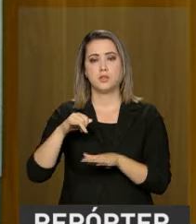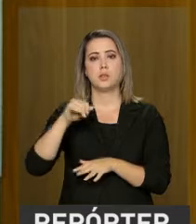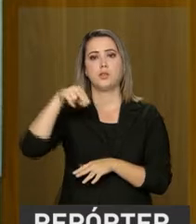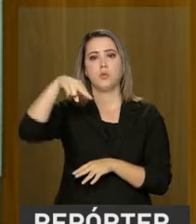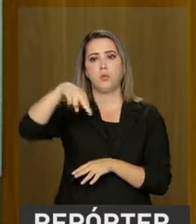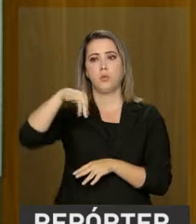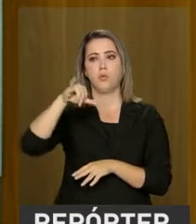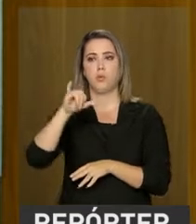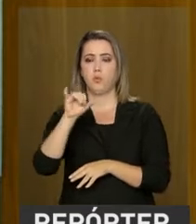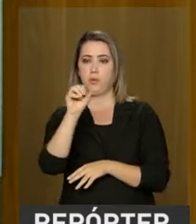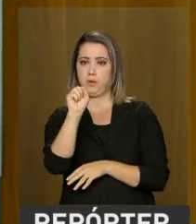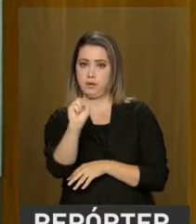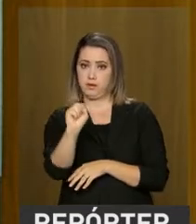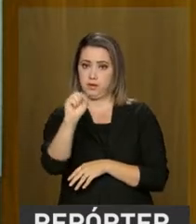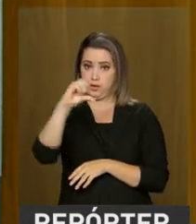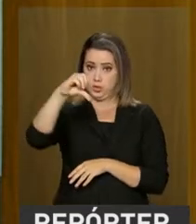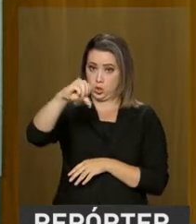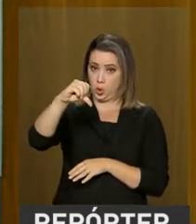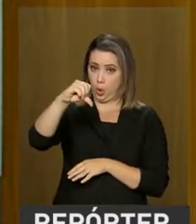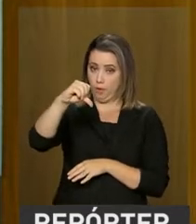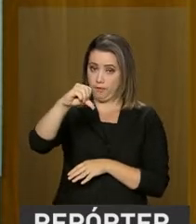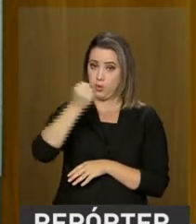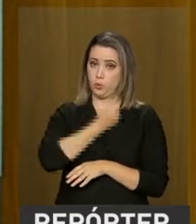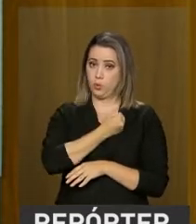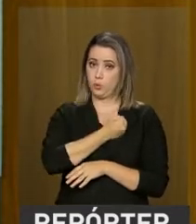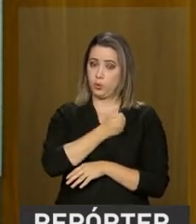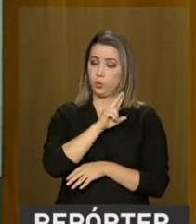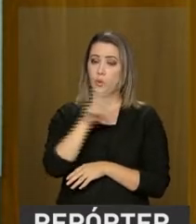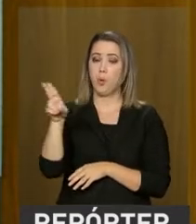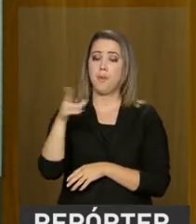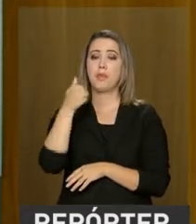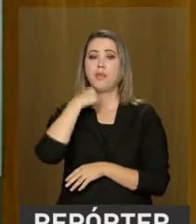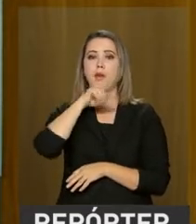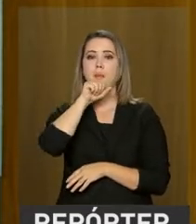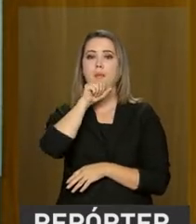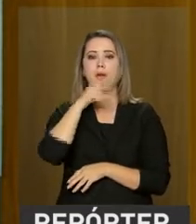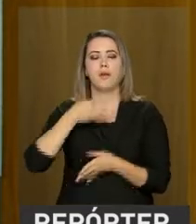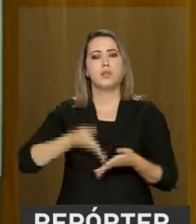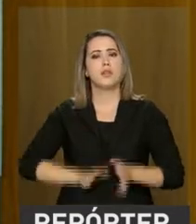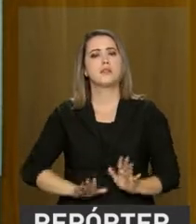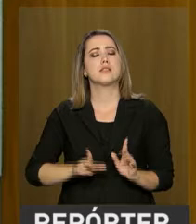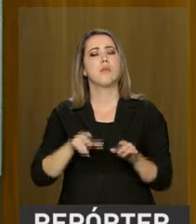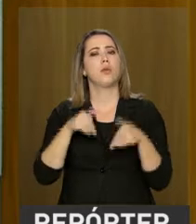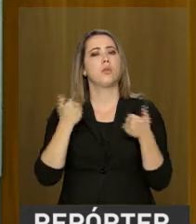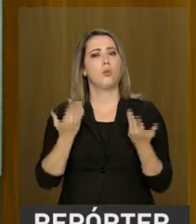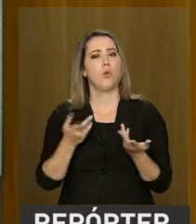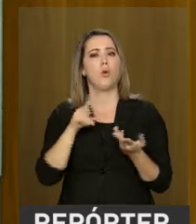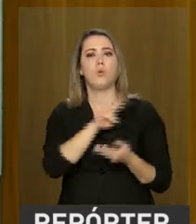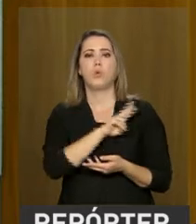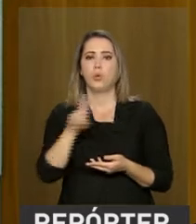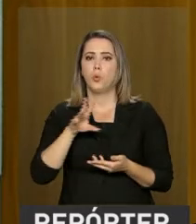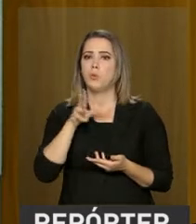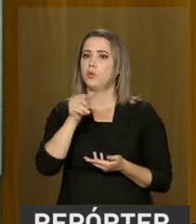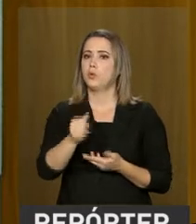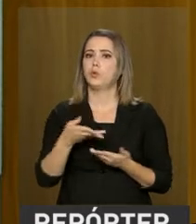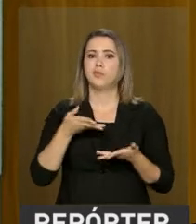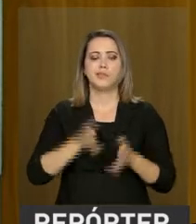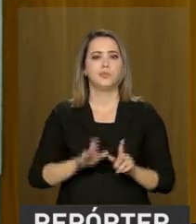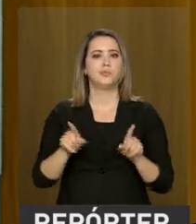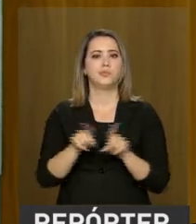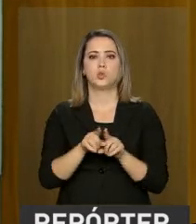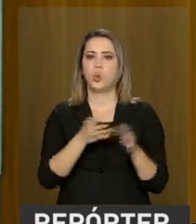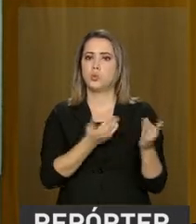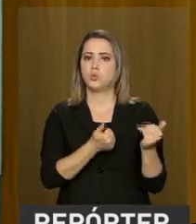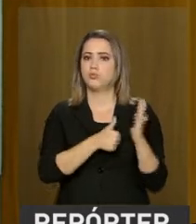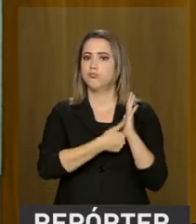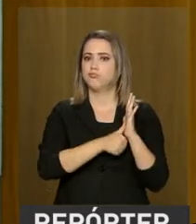social aquele de nove dígitos o nome da mãe a sua data de nascimento e o seu nome completo de jogada sua identidade